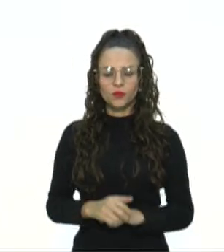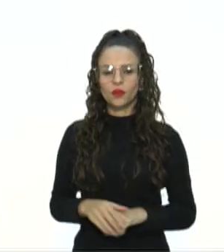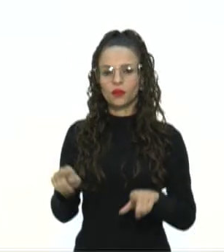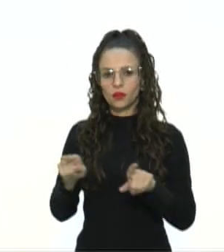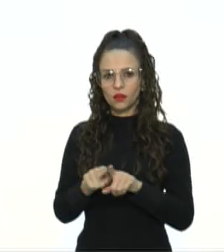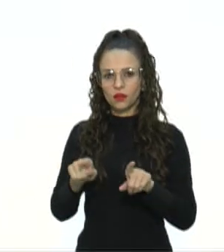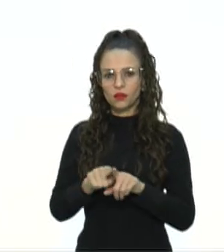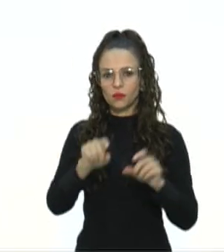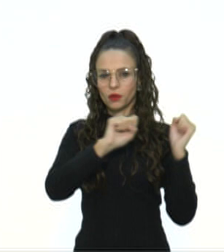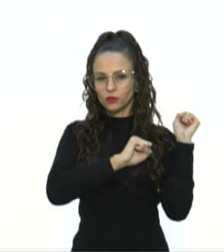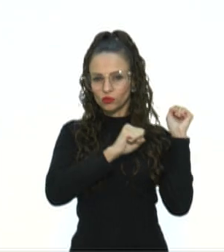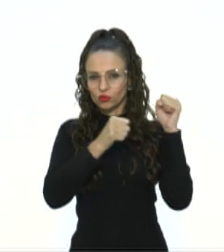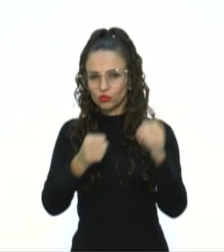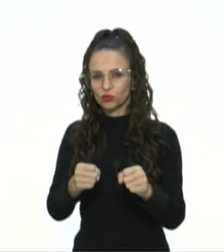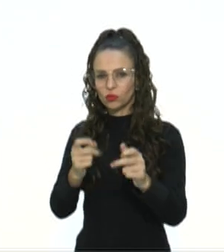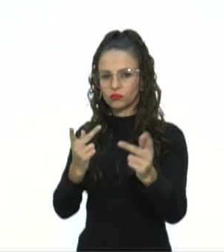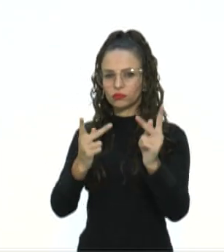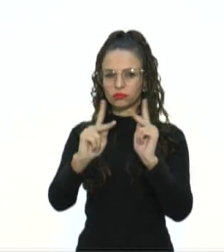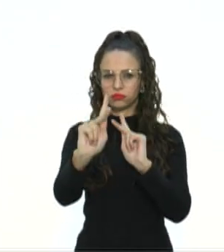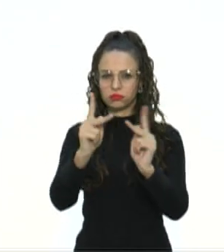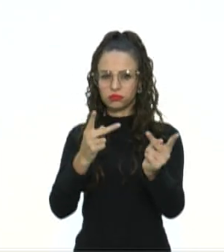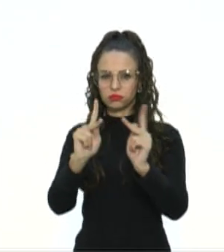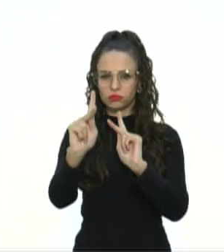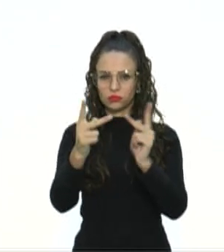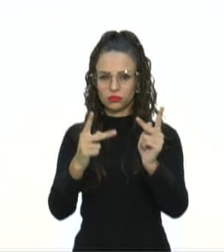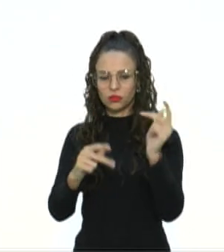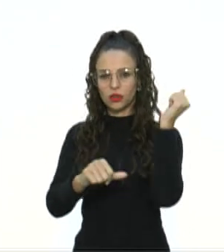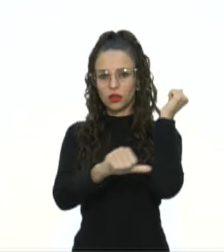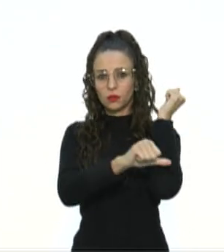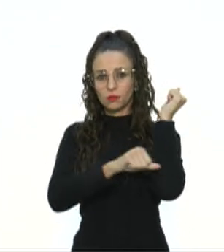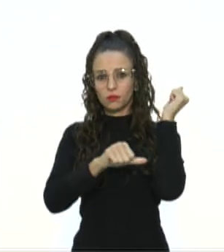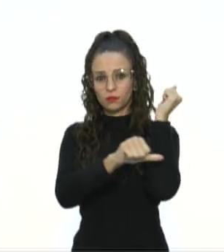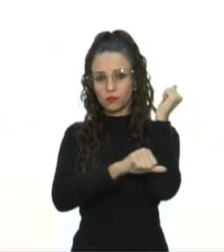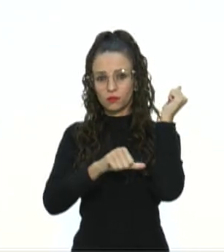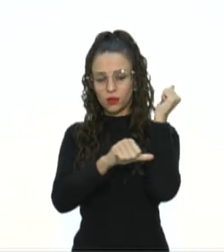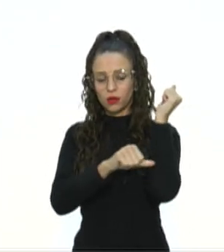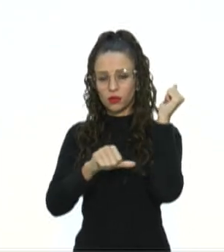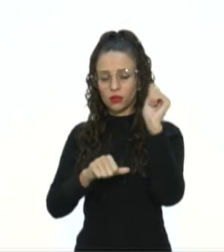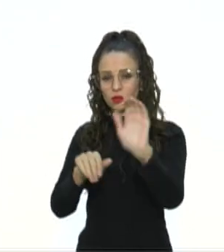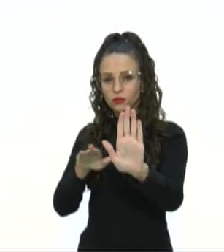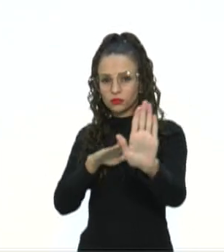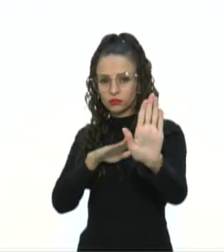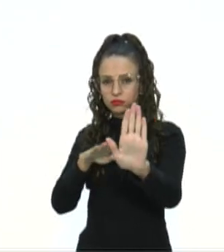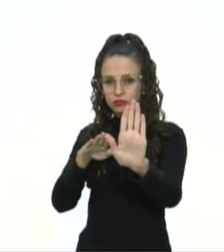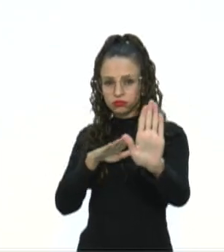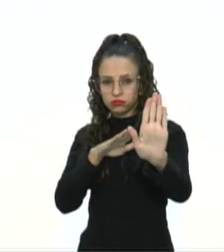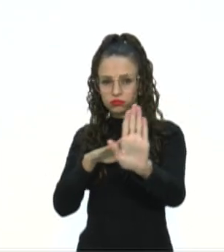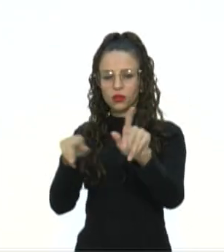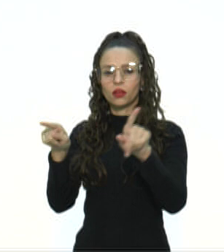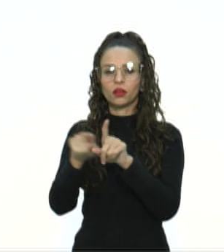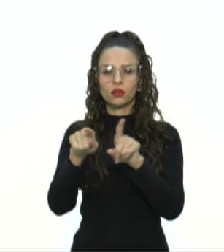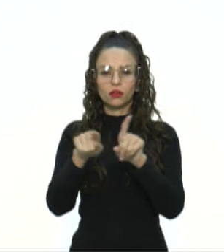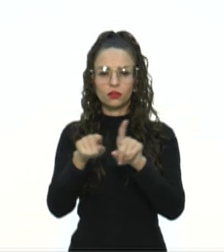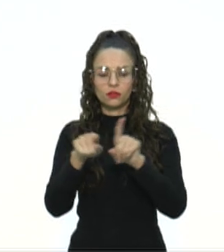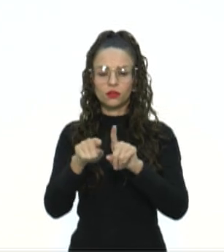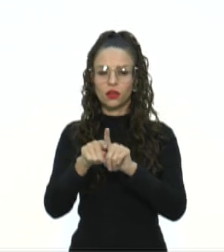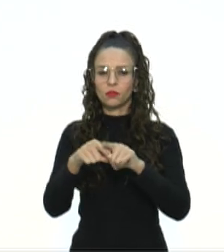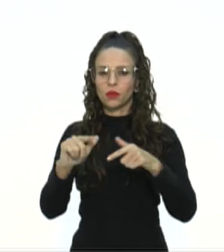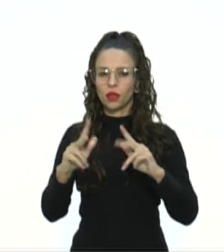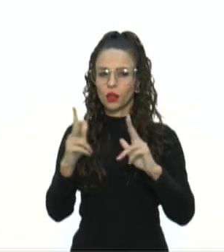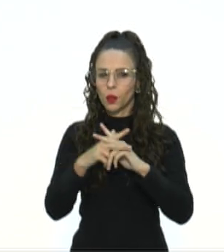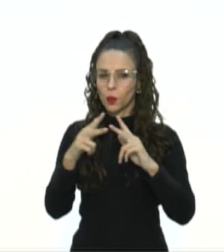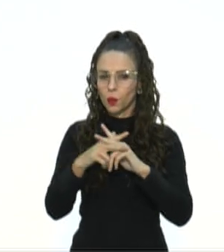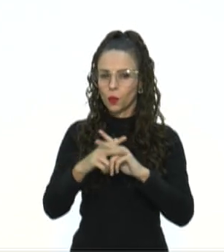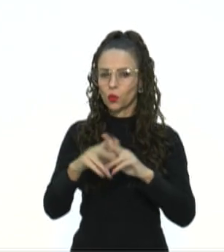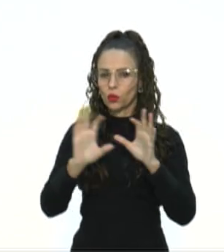o judô, o karatê, o muay thai, o kung fu, o wrestling, que são aquelas lutas livre greco-romana,